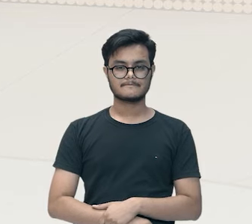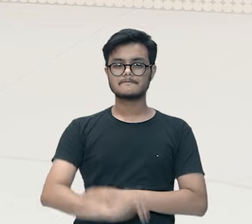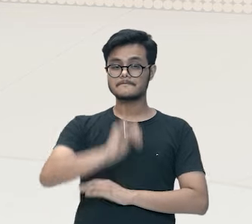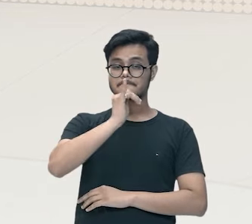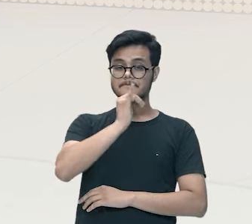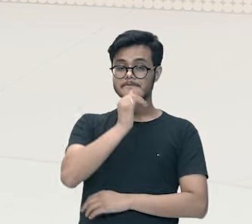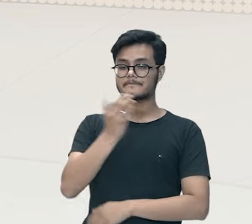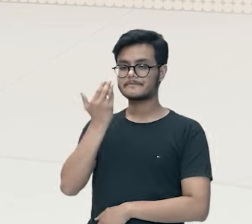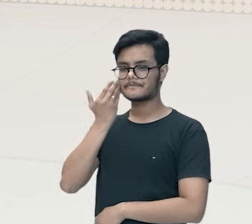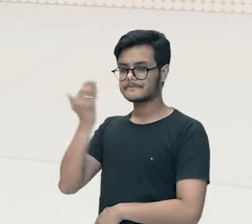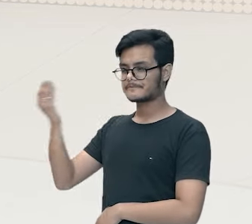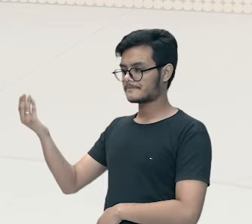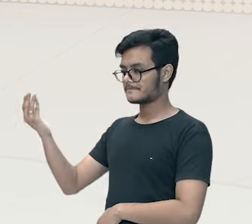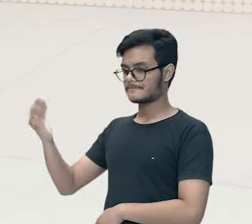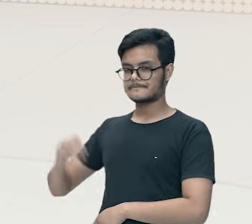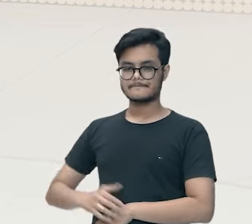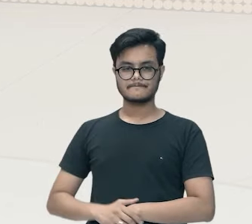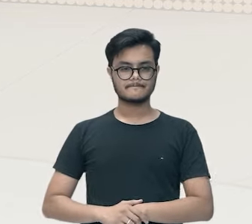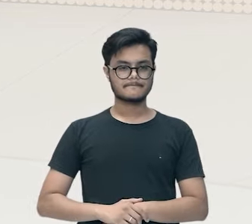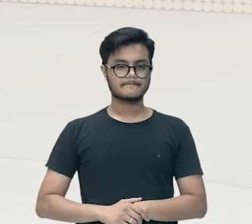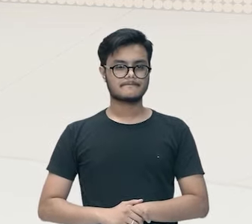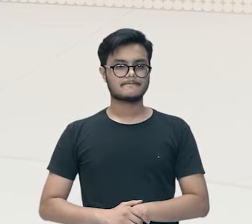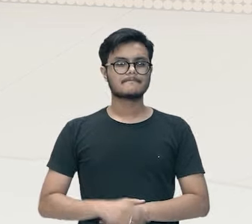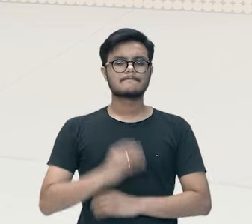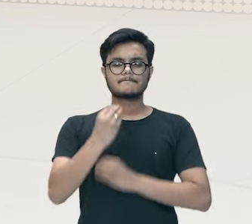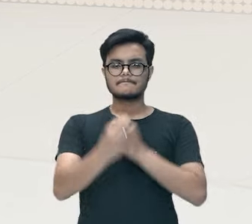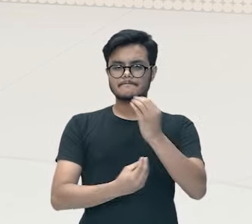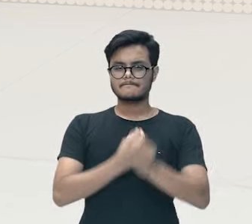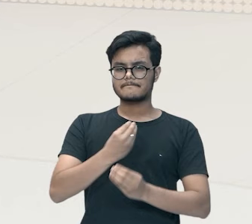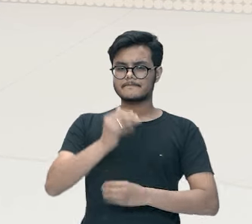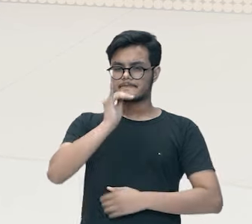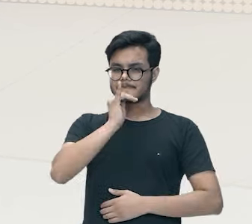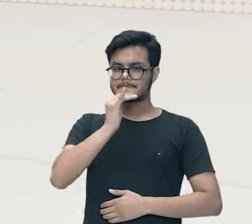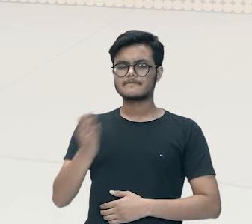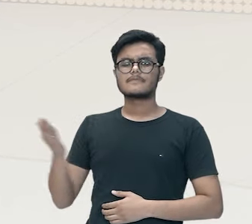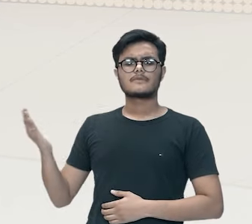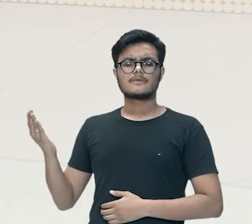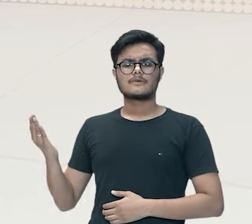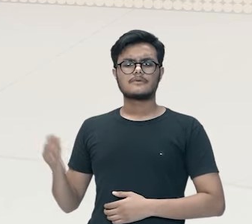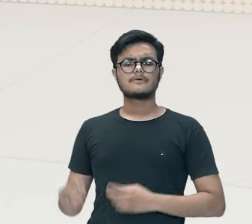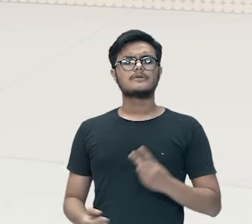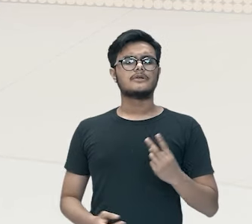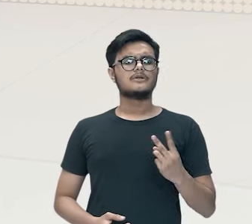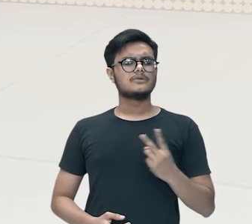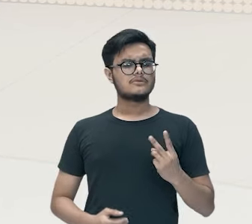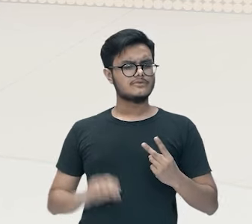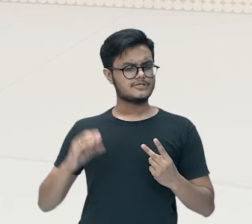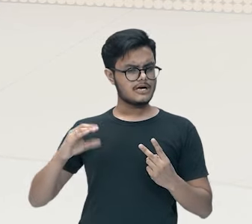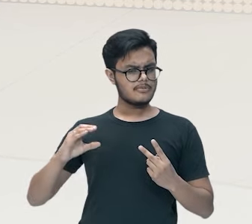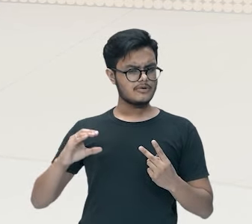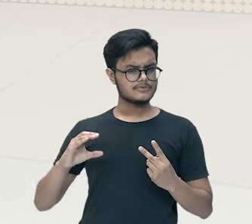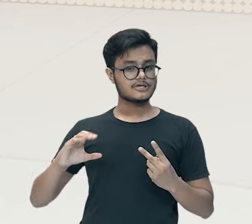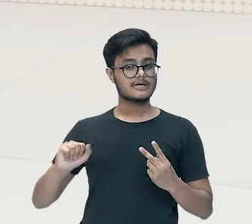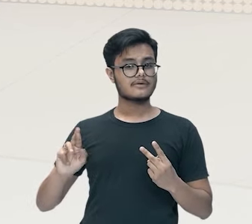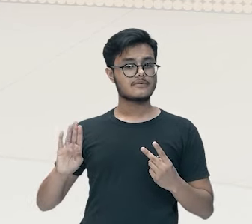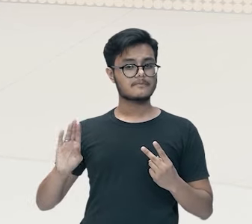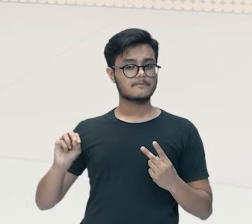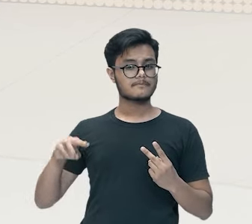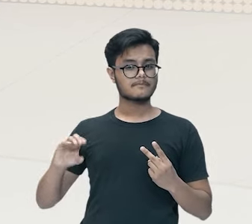só. Trouxe exemplos para vocês. O nosso primeiro exemplo é essa cadeia com 2 carbonos, tá?